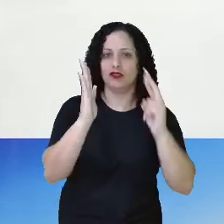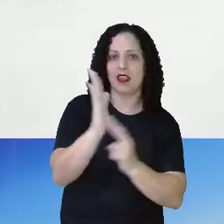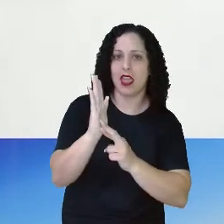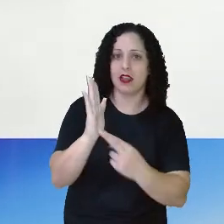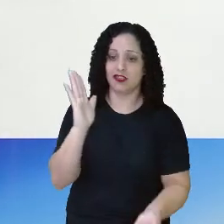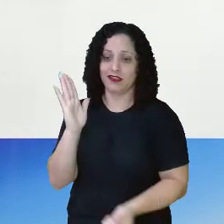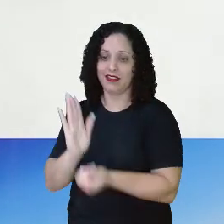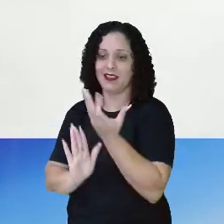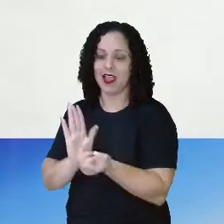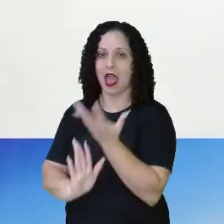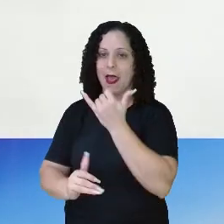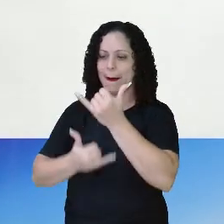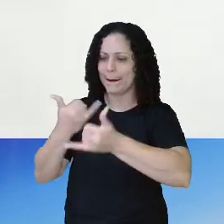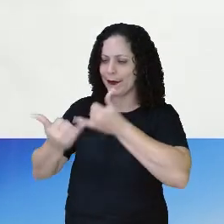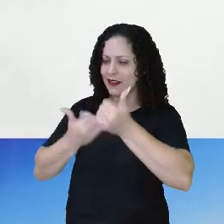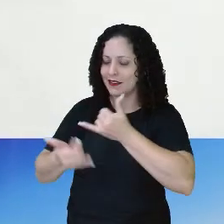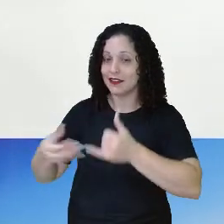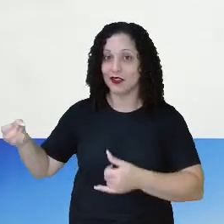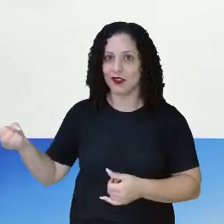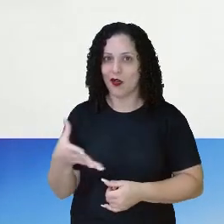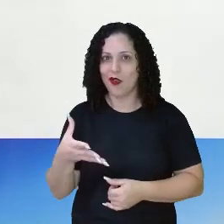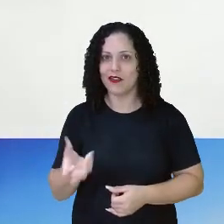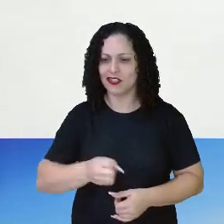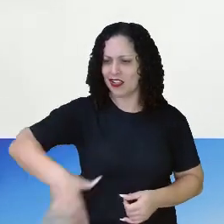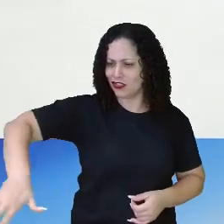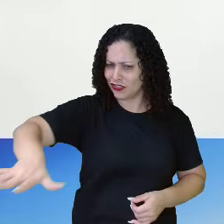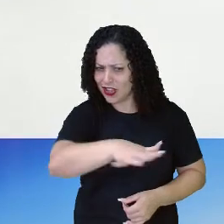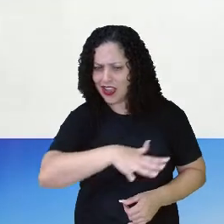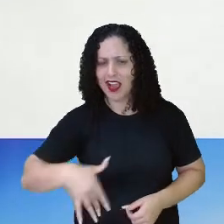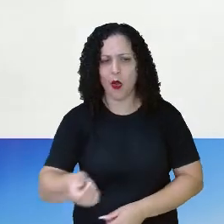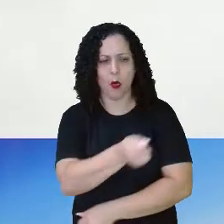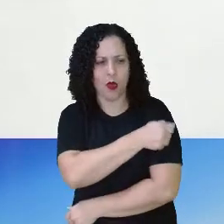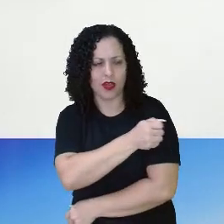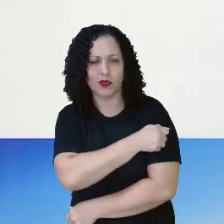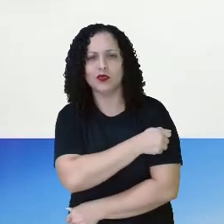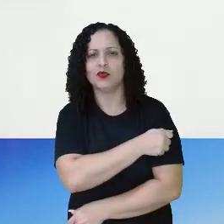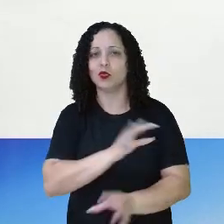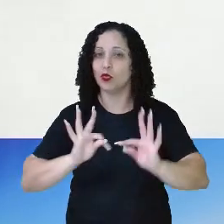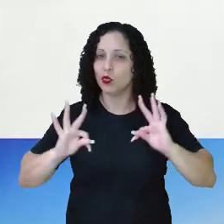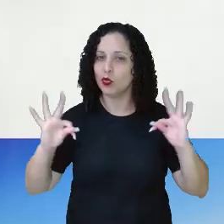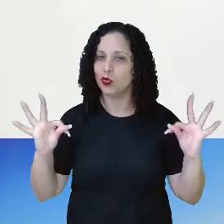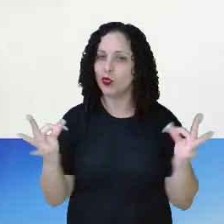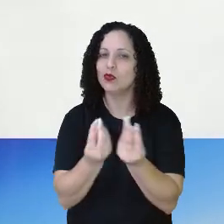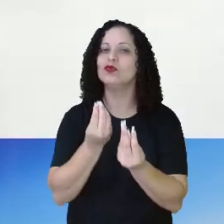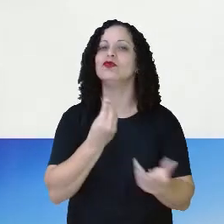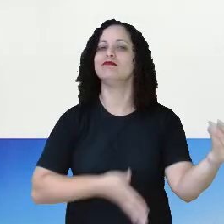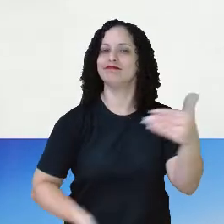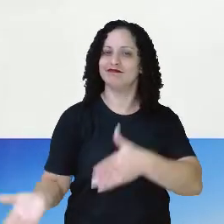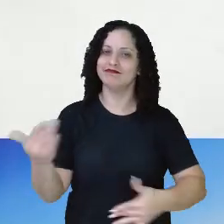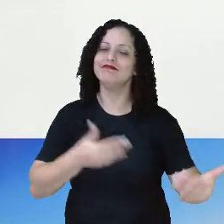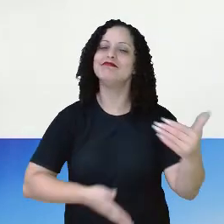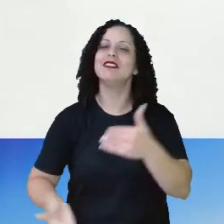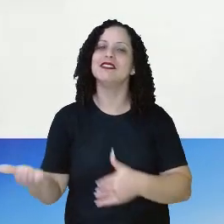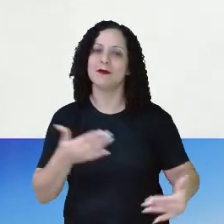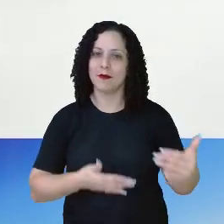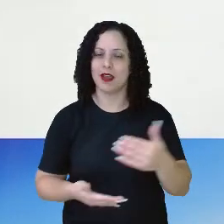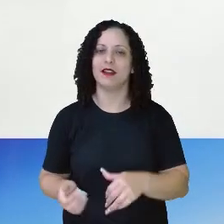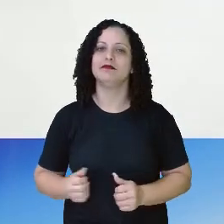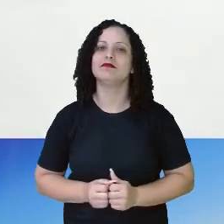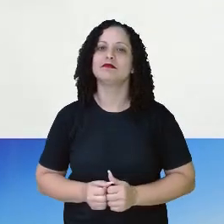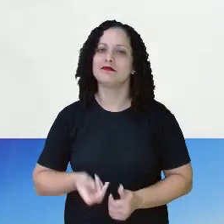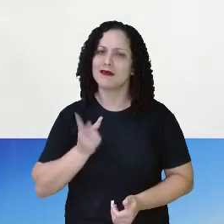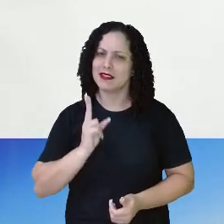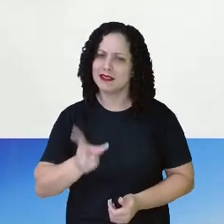jogos, fazer com que os estudantes participem dessa construção dessas atividades, não é? Então, trabalhando